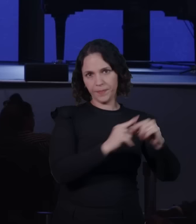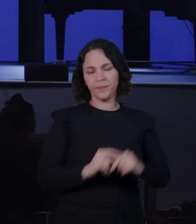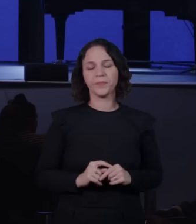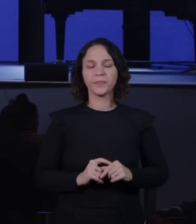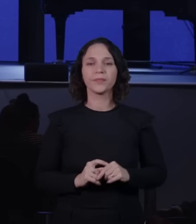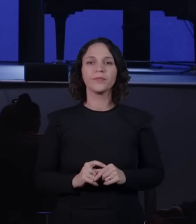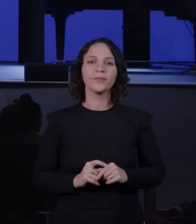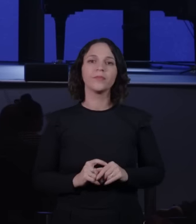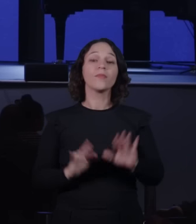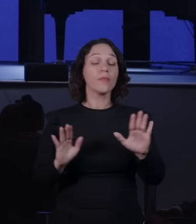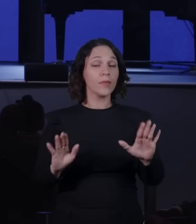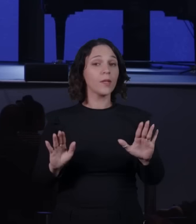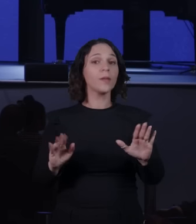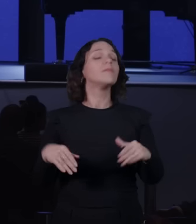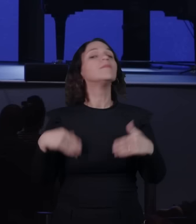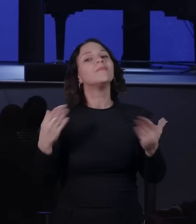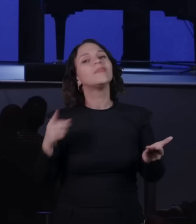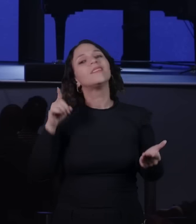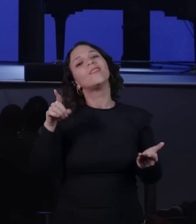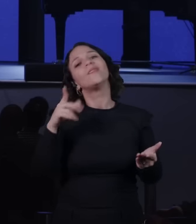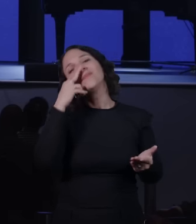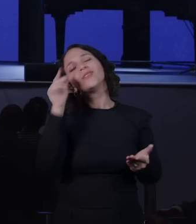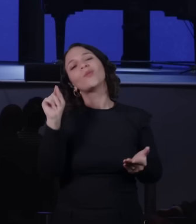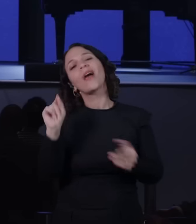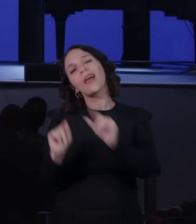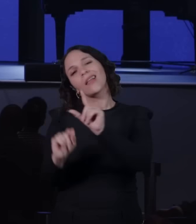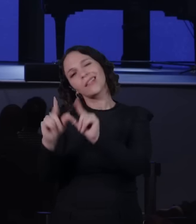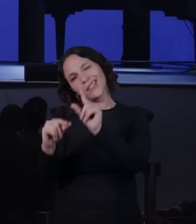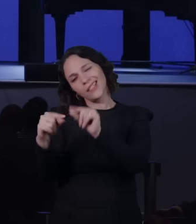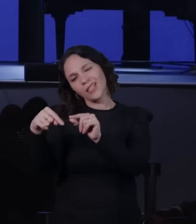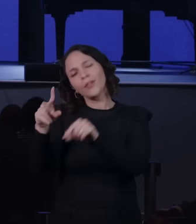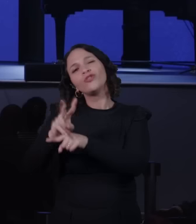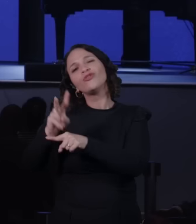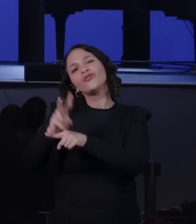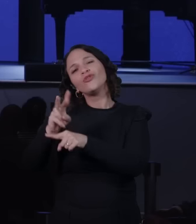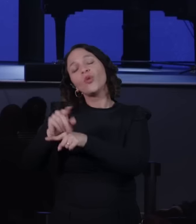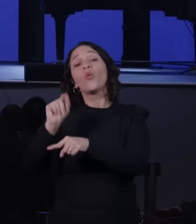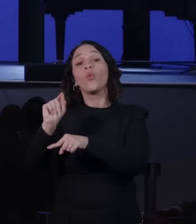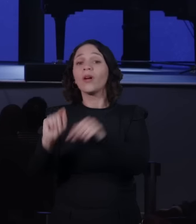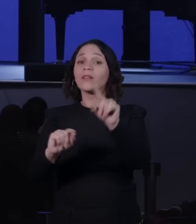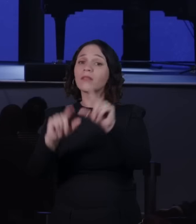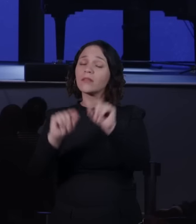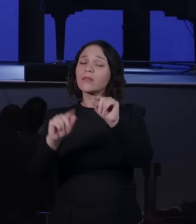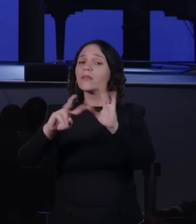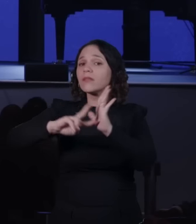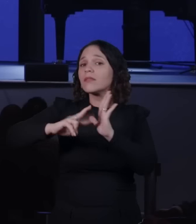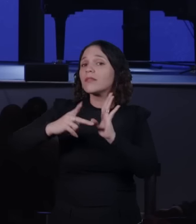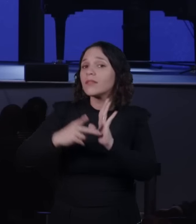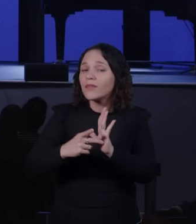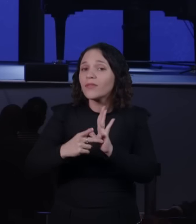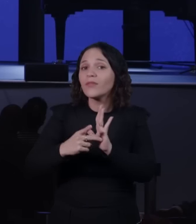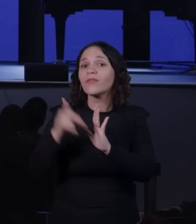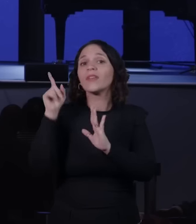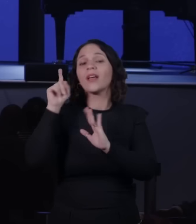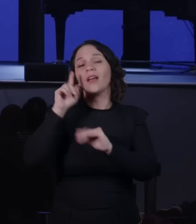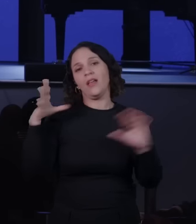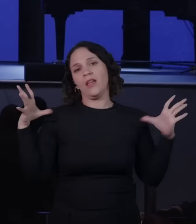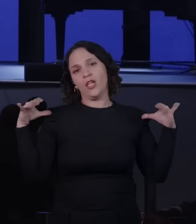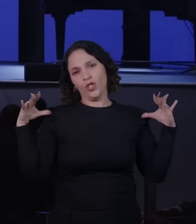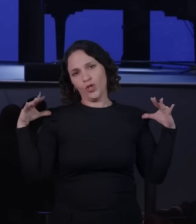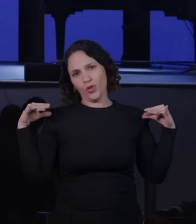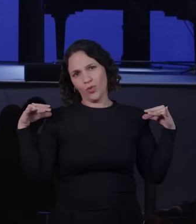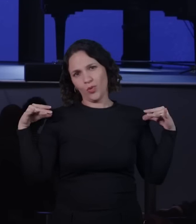Então, ele está usando a figura da estrela, mas na verdade aquela estrela representa o anjo da igreja, mas